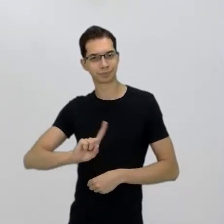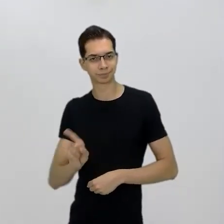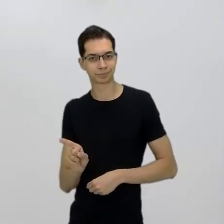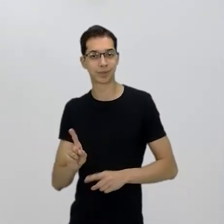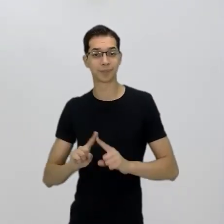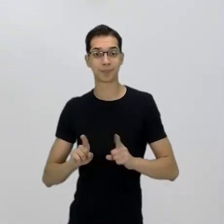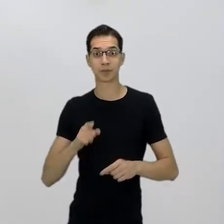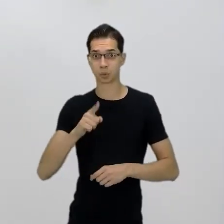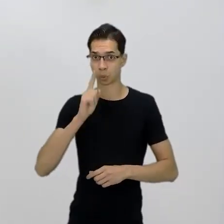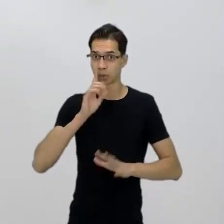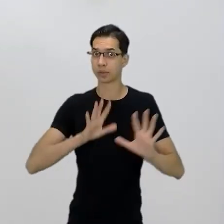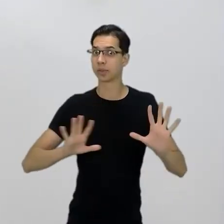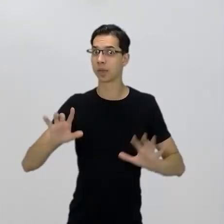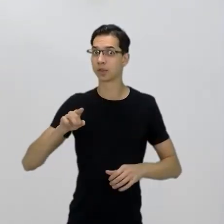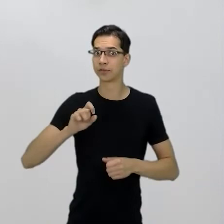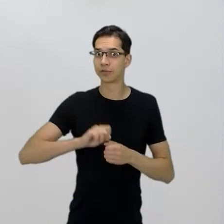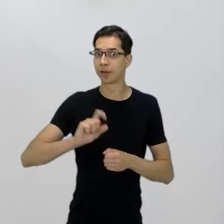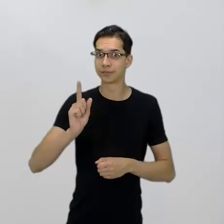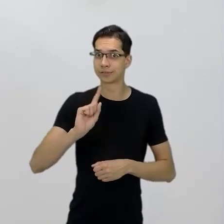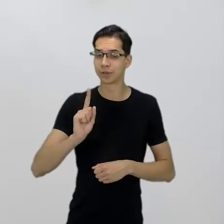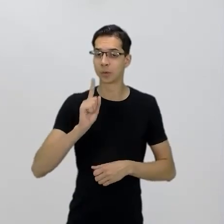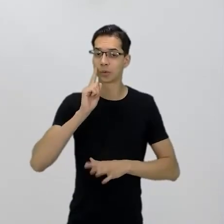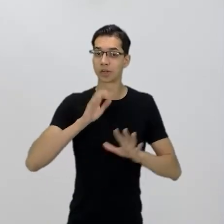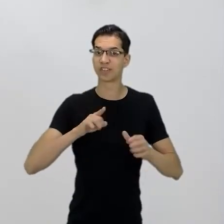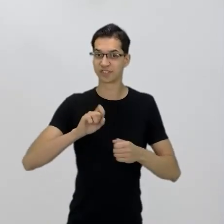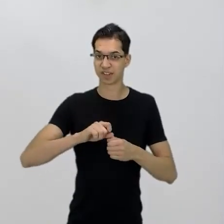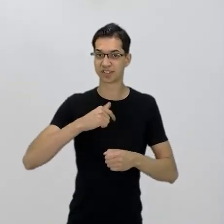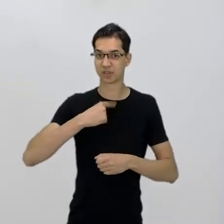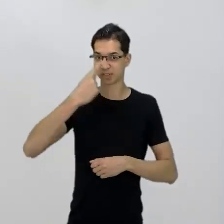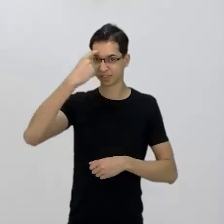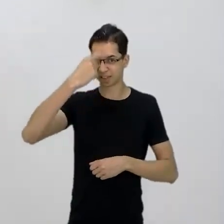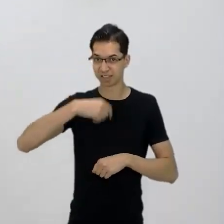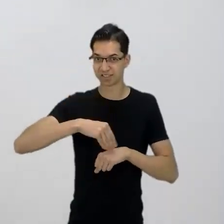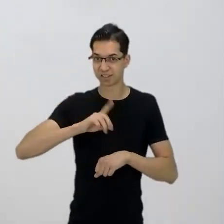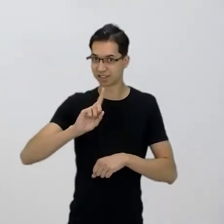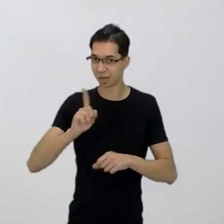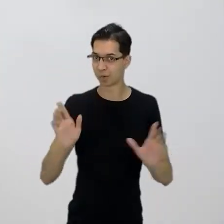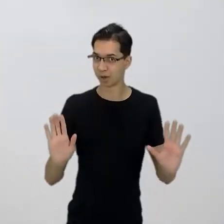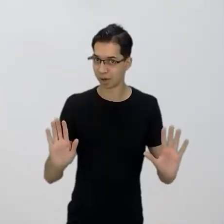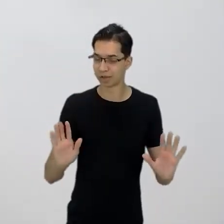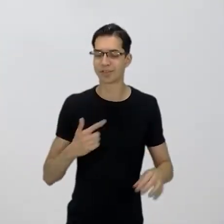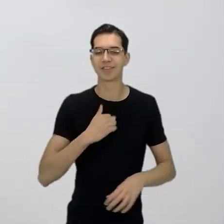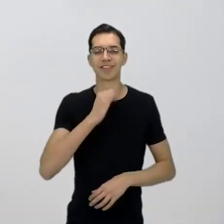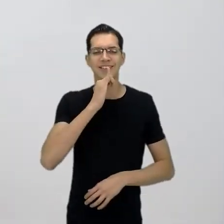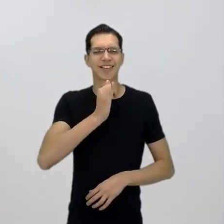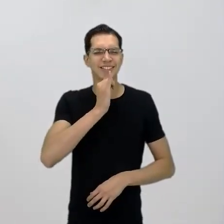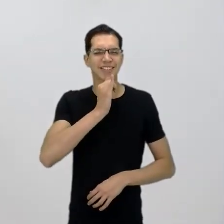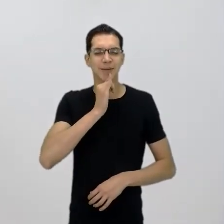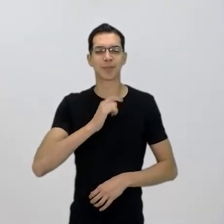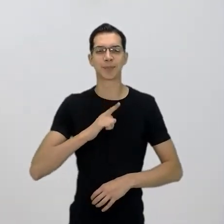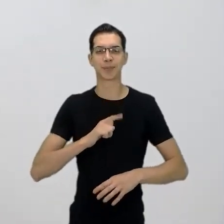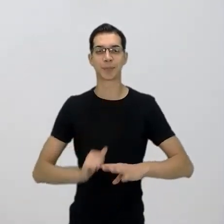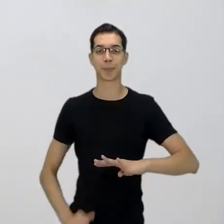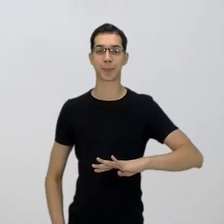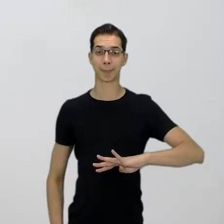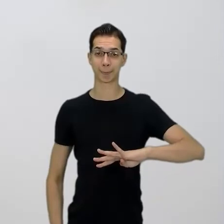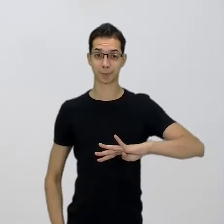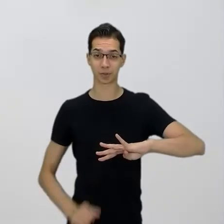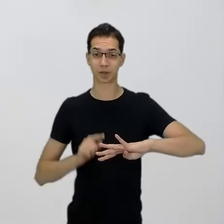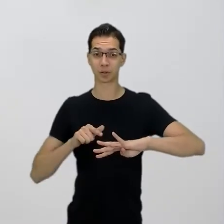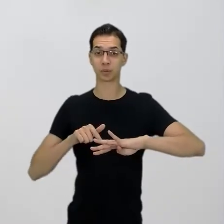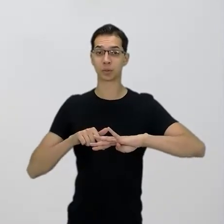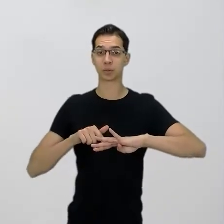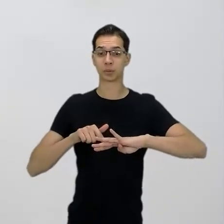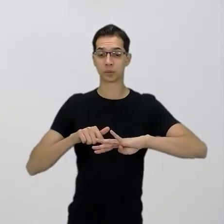não faça isso não, hein? Ou se fizer, não vai falar que eu que dei ideia, não. A escada rolante está subindo, e aí você sobe na escada rolante e